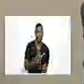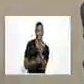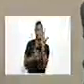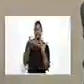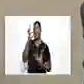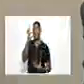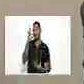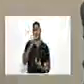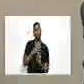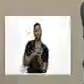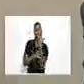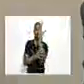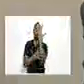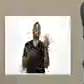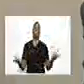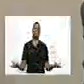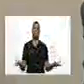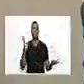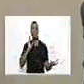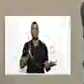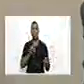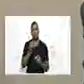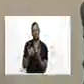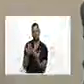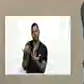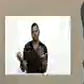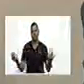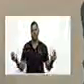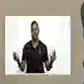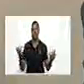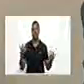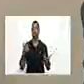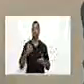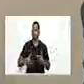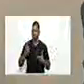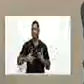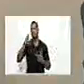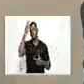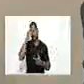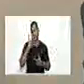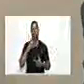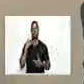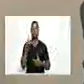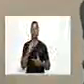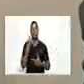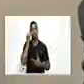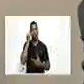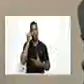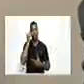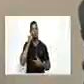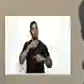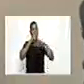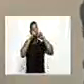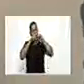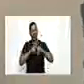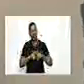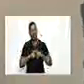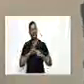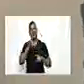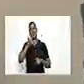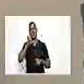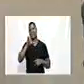dias ele já cresceu de novo então nós temos um problema muito sério e nós já estão abrindo a licitação de de novo